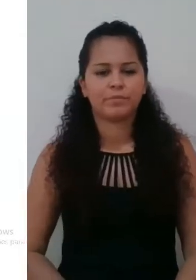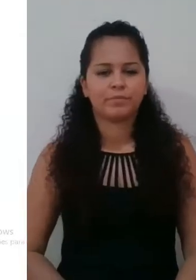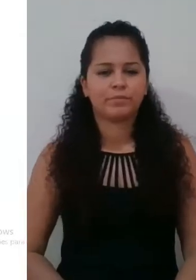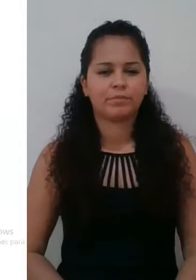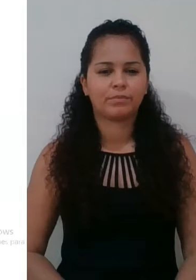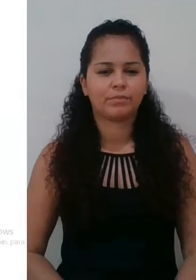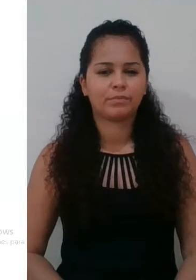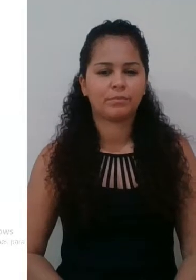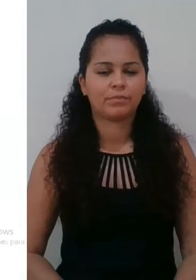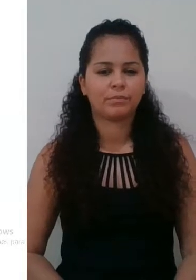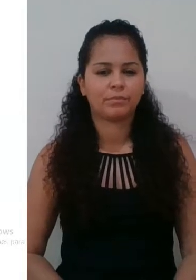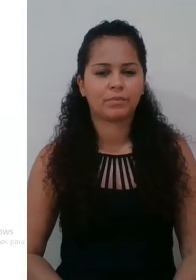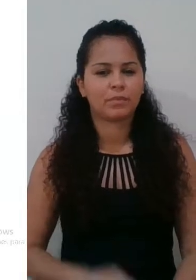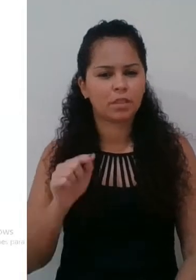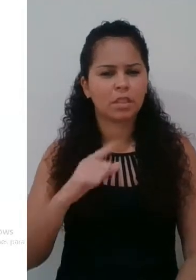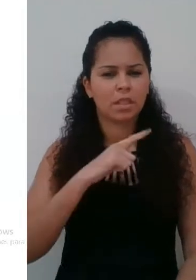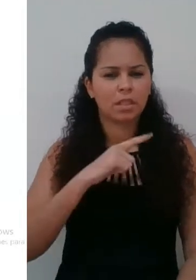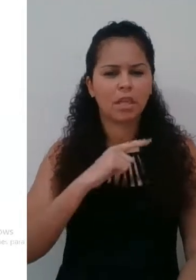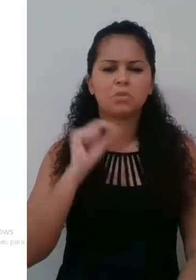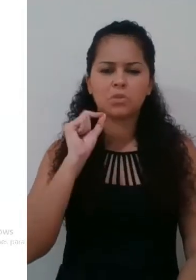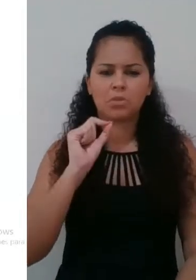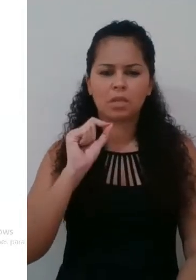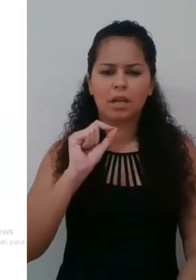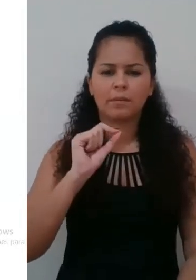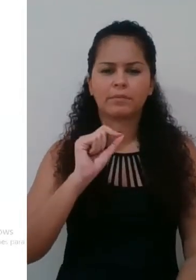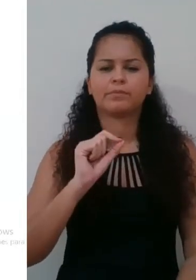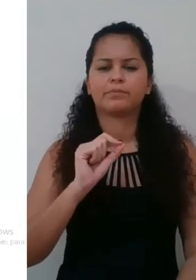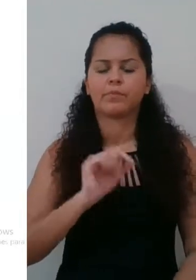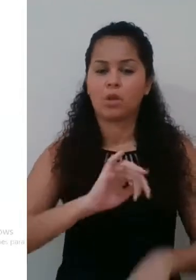Então, beleza. Aqui eu vou ter, ó, a imagem, ela é